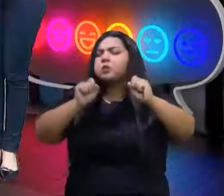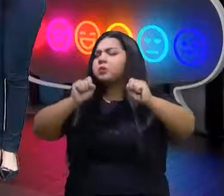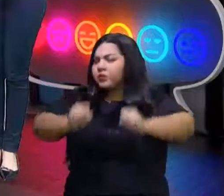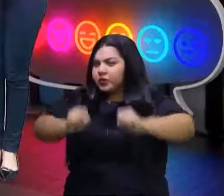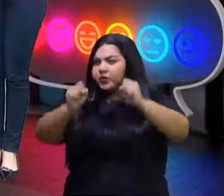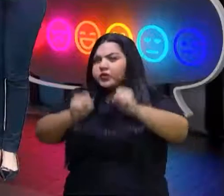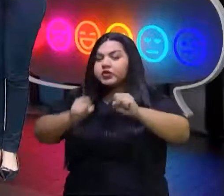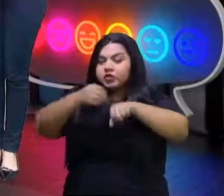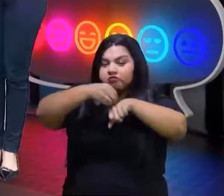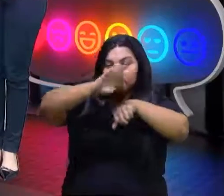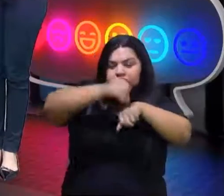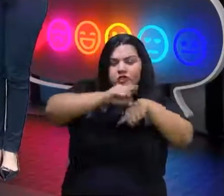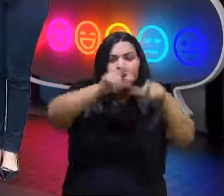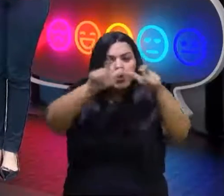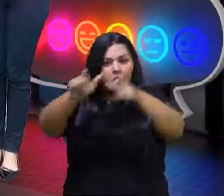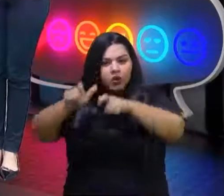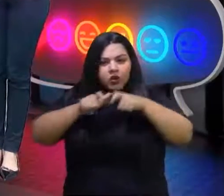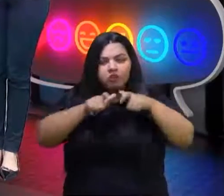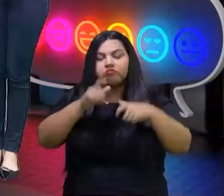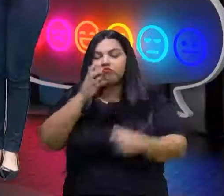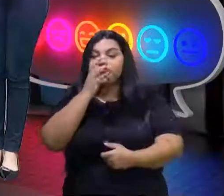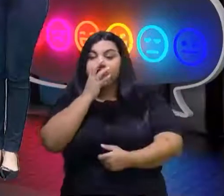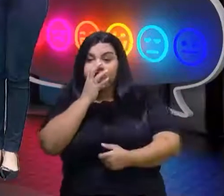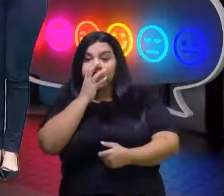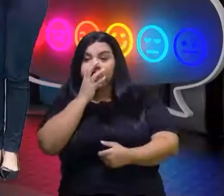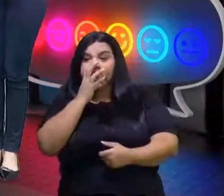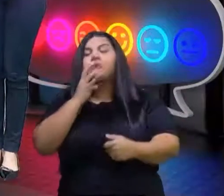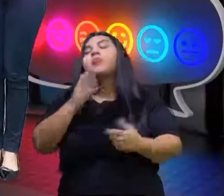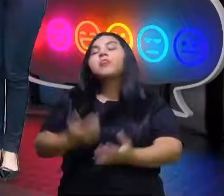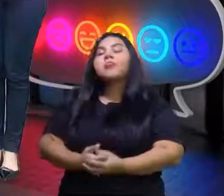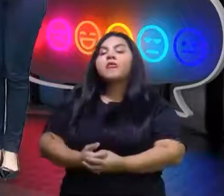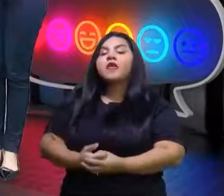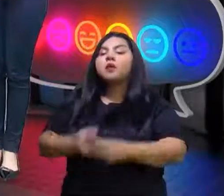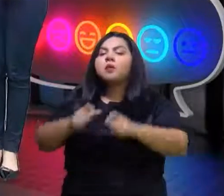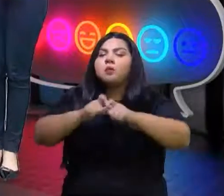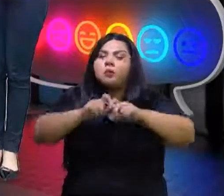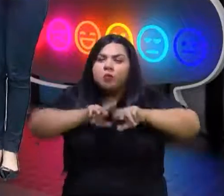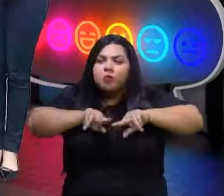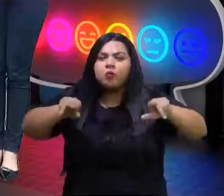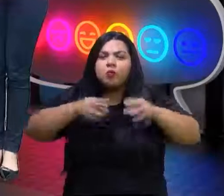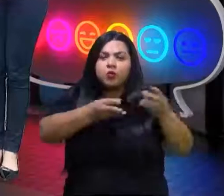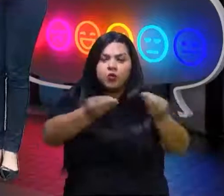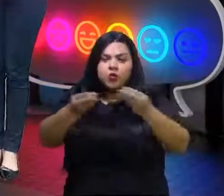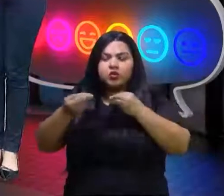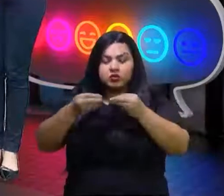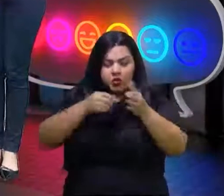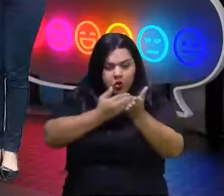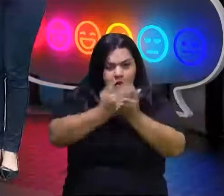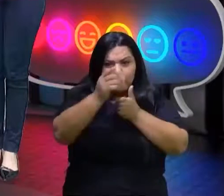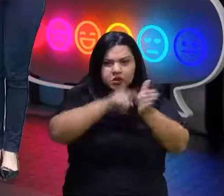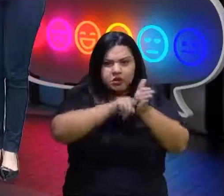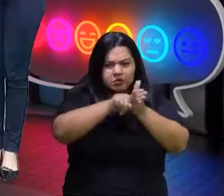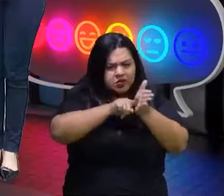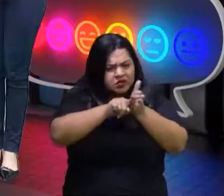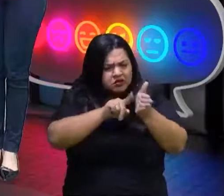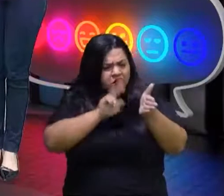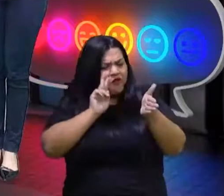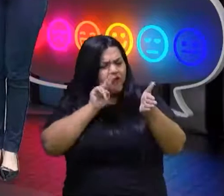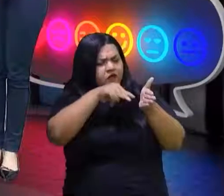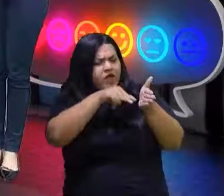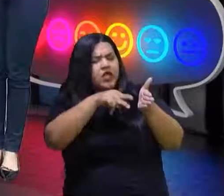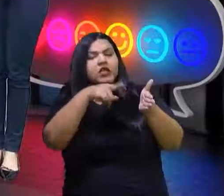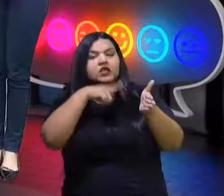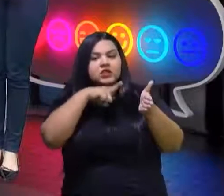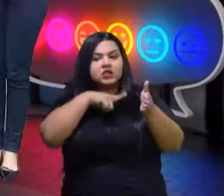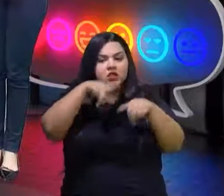estar citando para vocês como locais impressionantes. E muitos deles a gente começou na nossa pesquisa a detectar que existiam